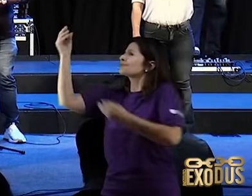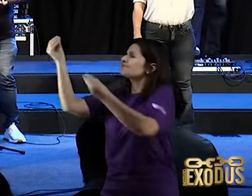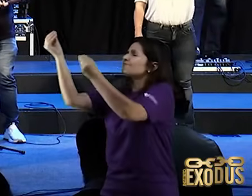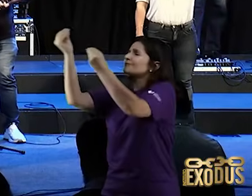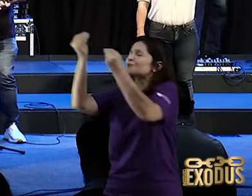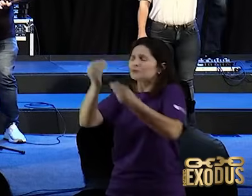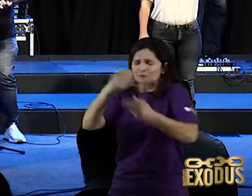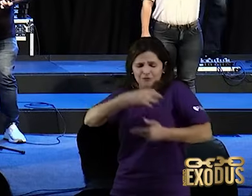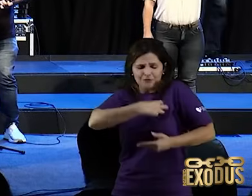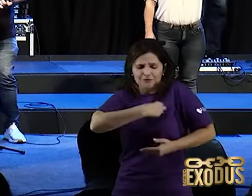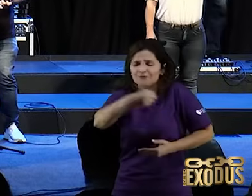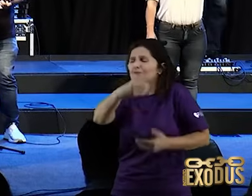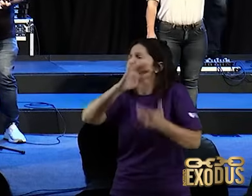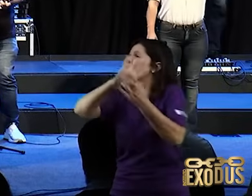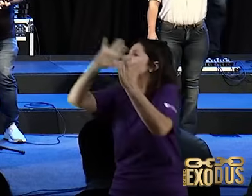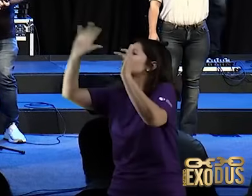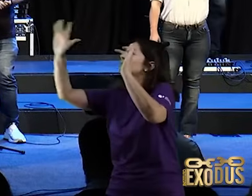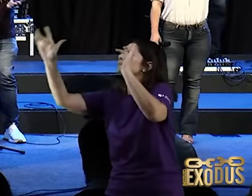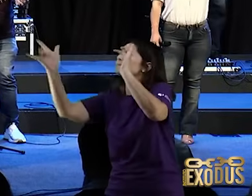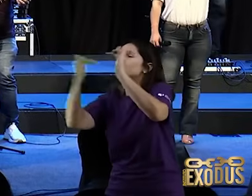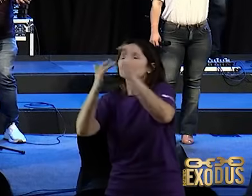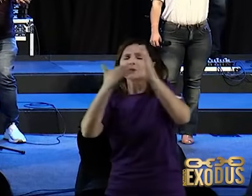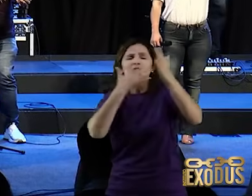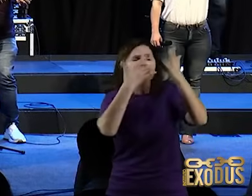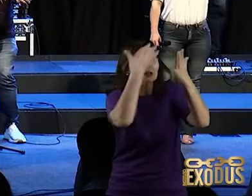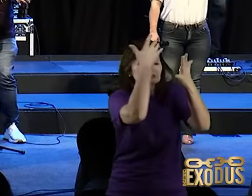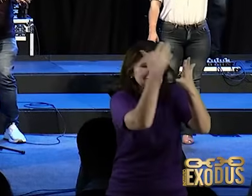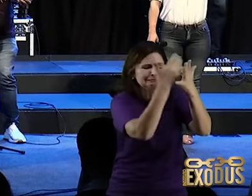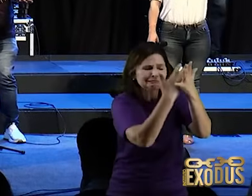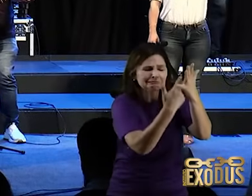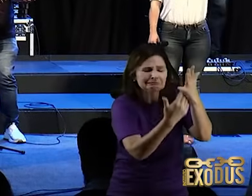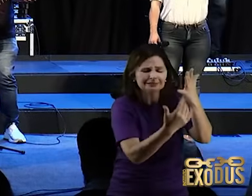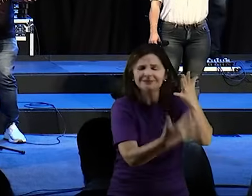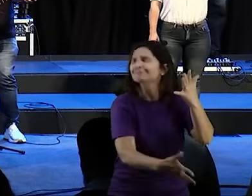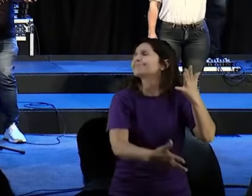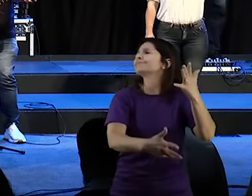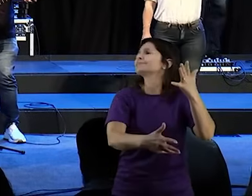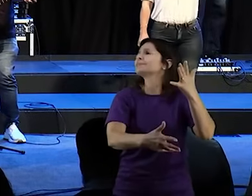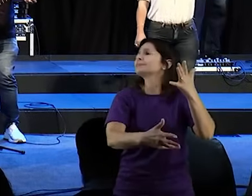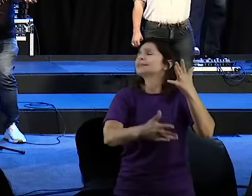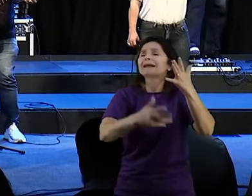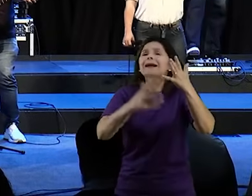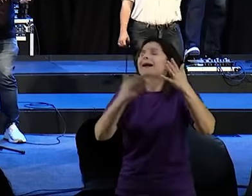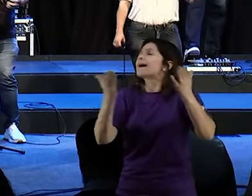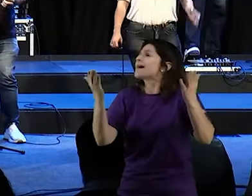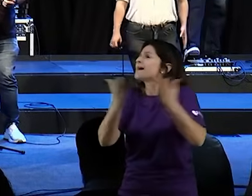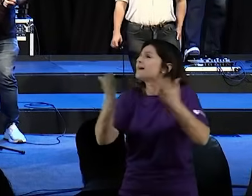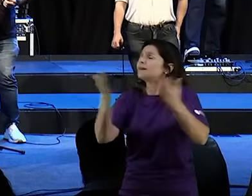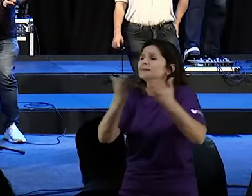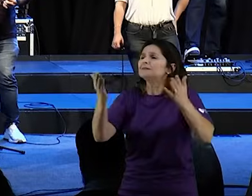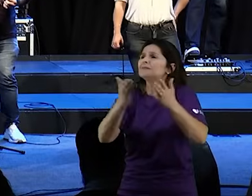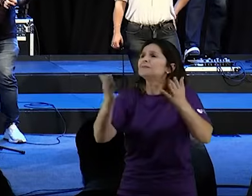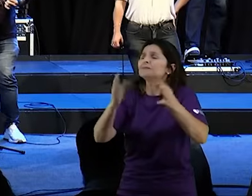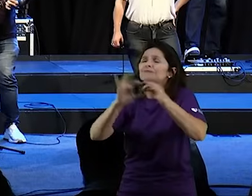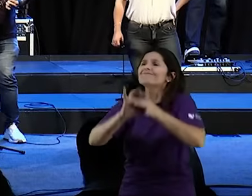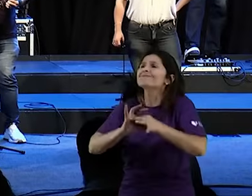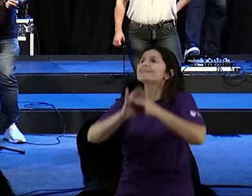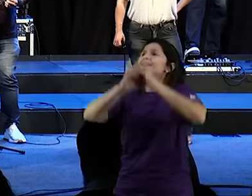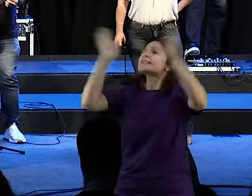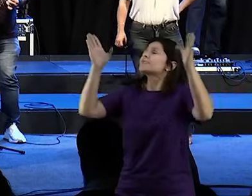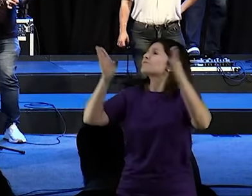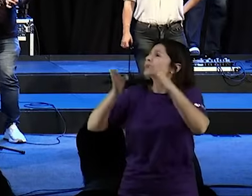Sangue agora pai nós temos um livre acesso caminho até o senhor nós queremos aqui Deus